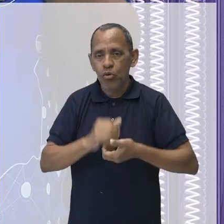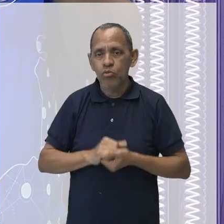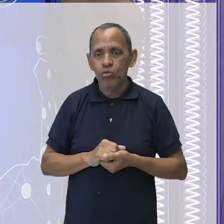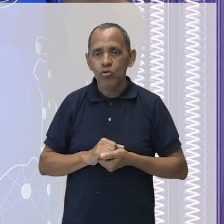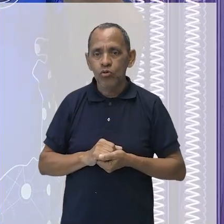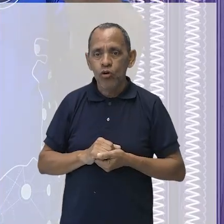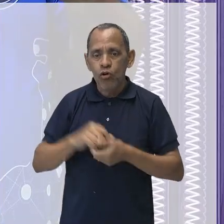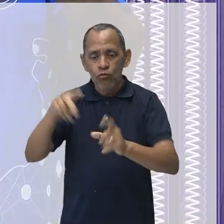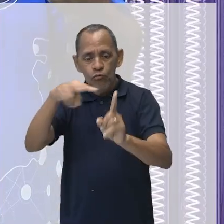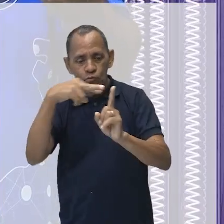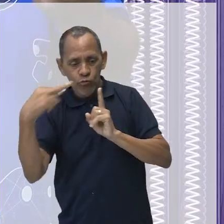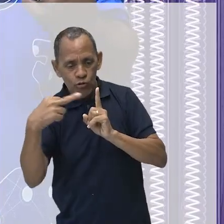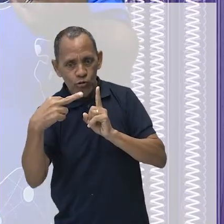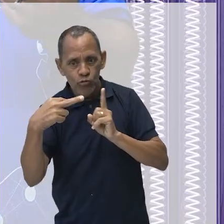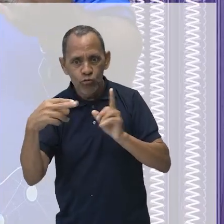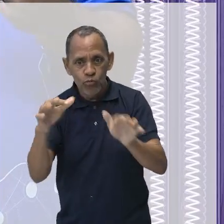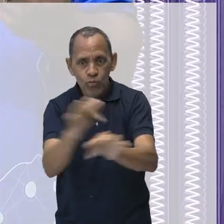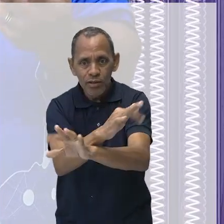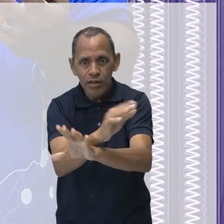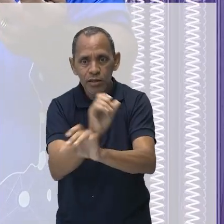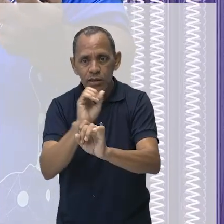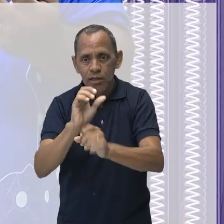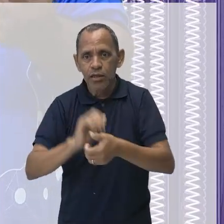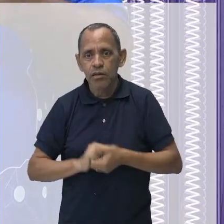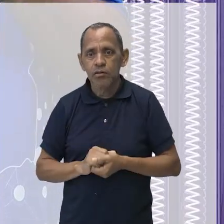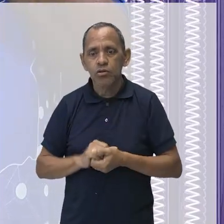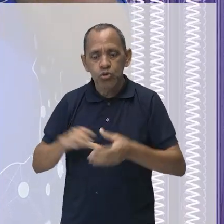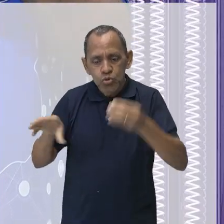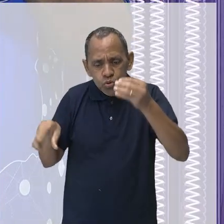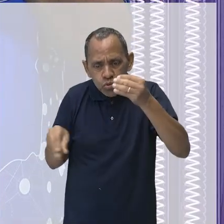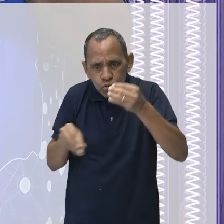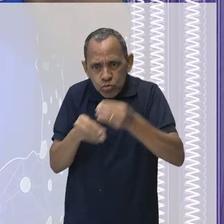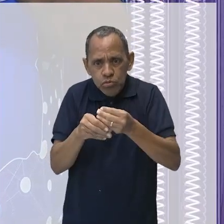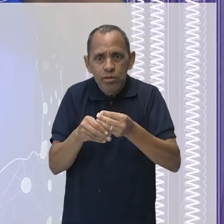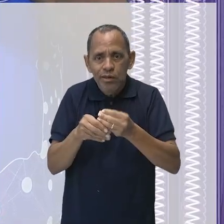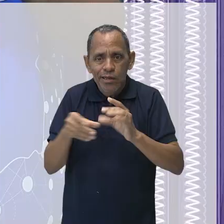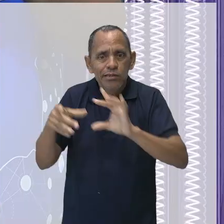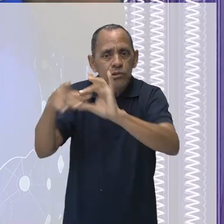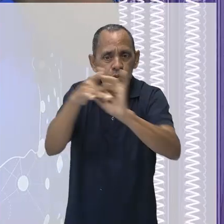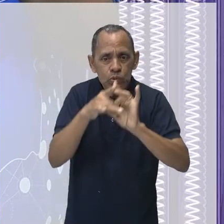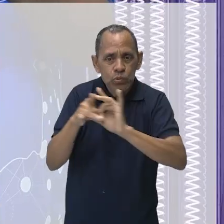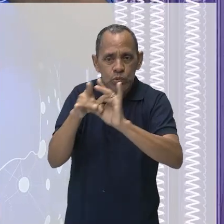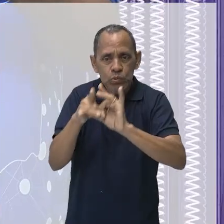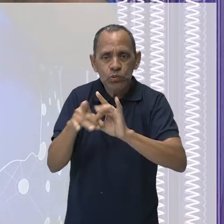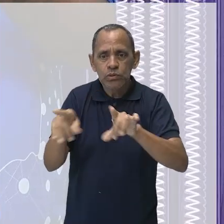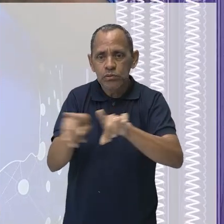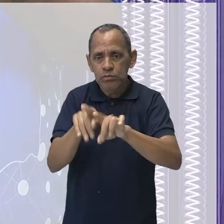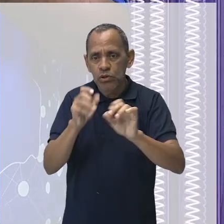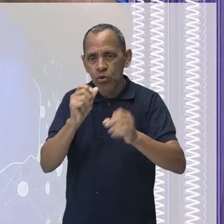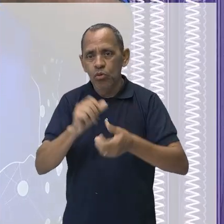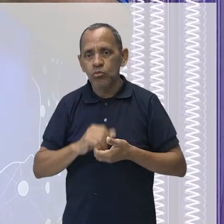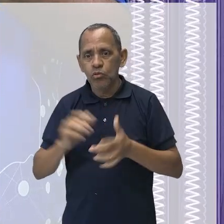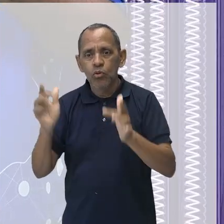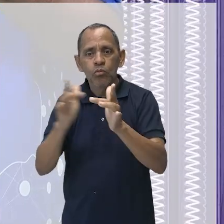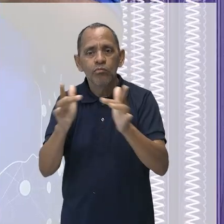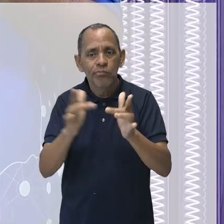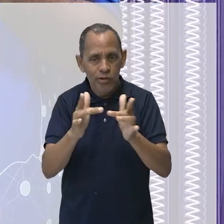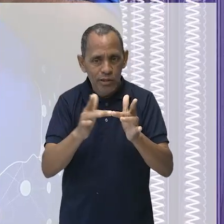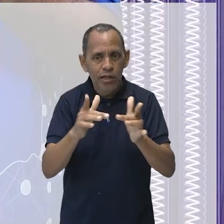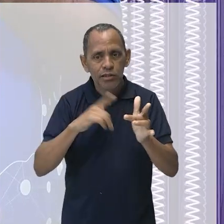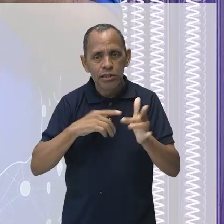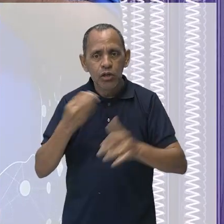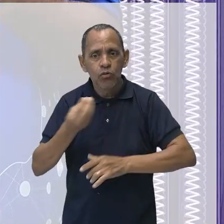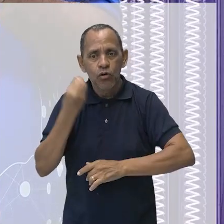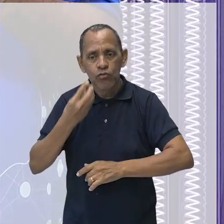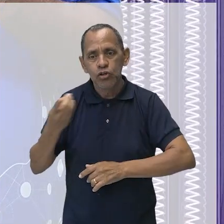algo completamente integrado e ao mesmo tempo anelado, né? Conectado com a vida do dia a